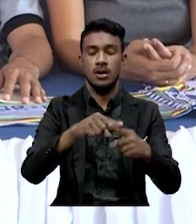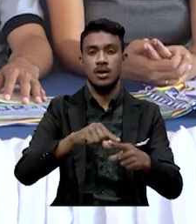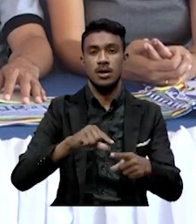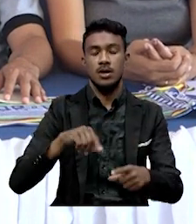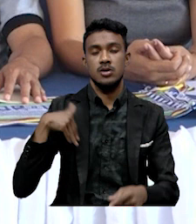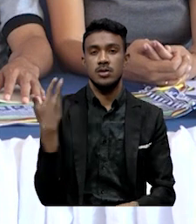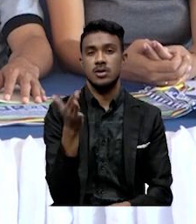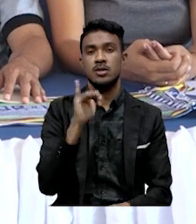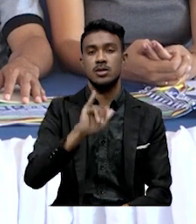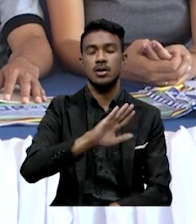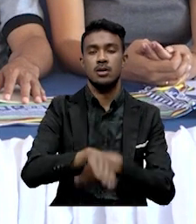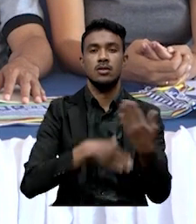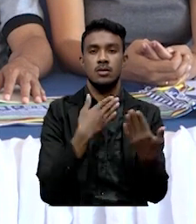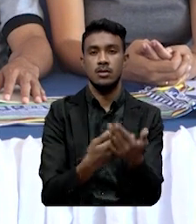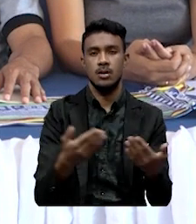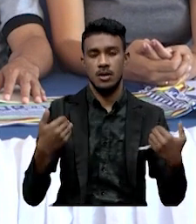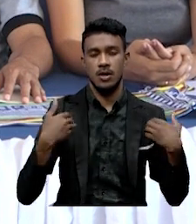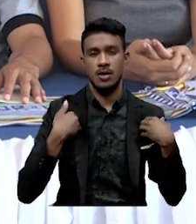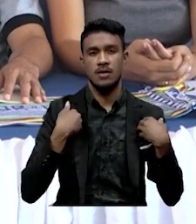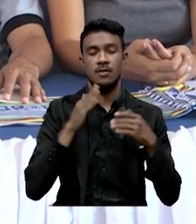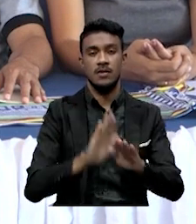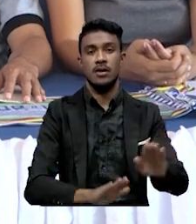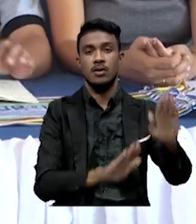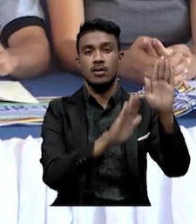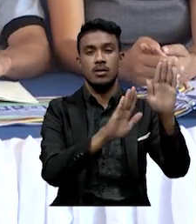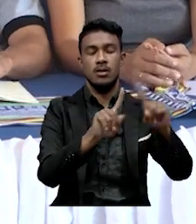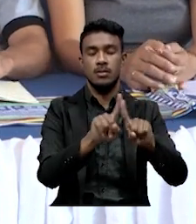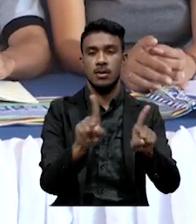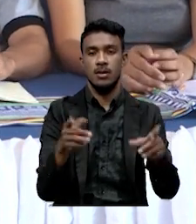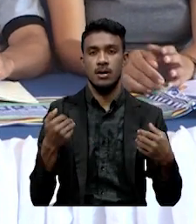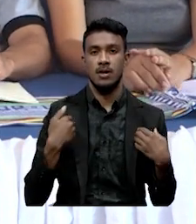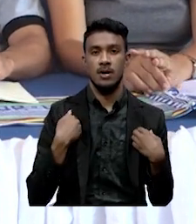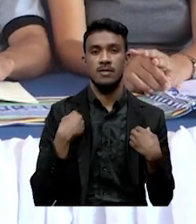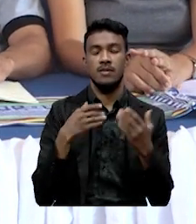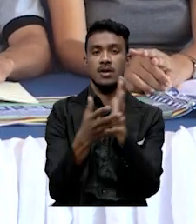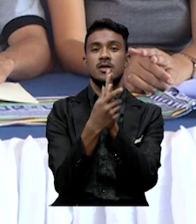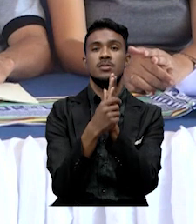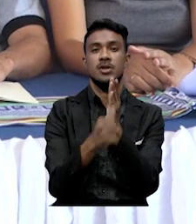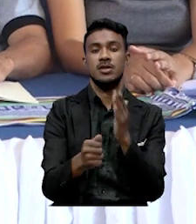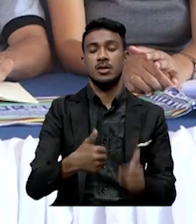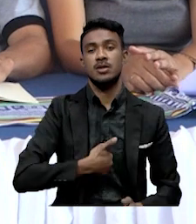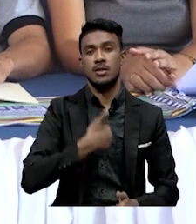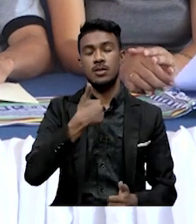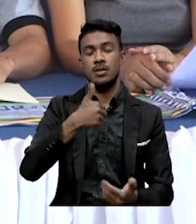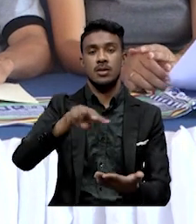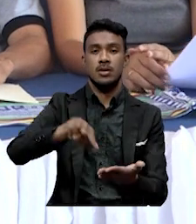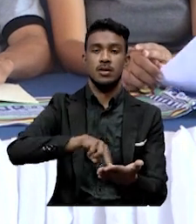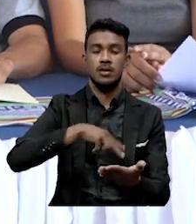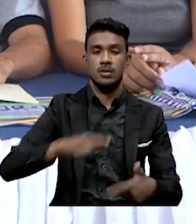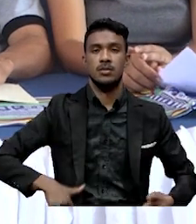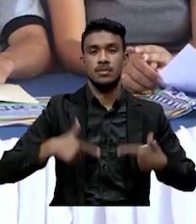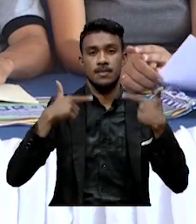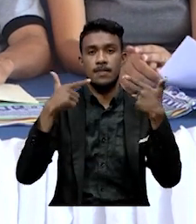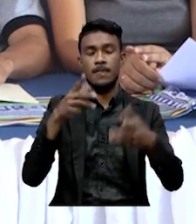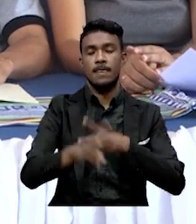possibilidade ne mesmo que nível local mai be experiência pessoal quando ba festa vir foi sira niane nu